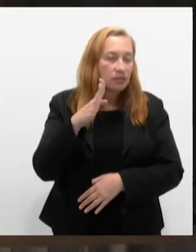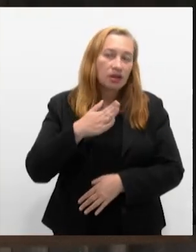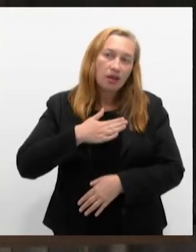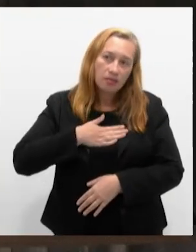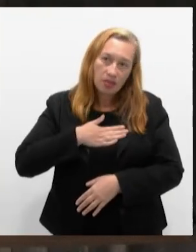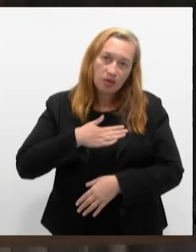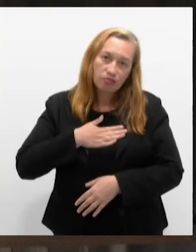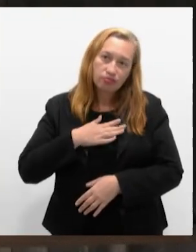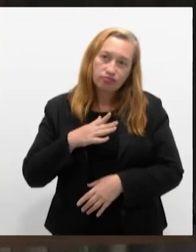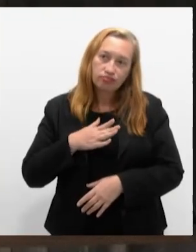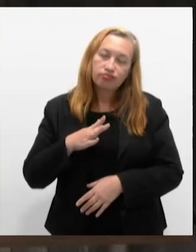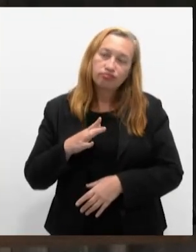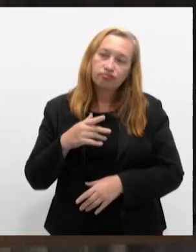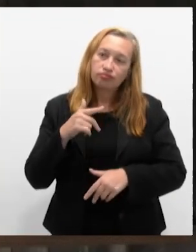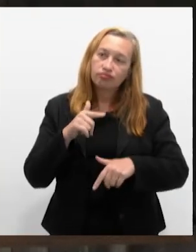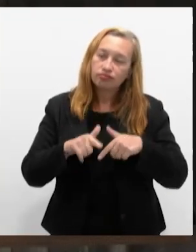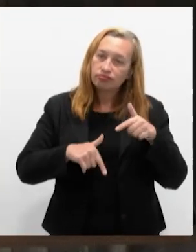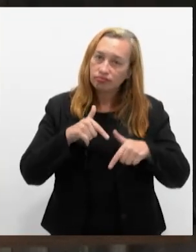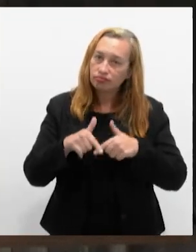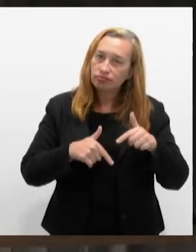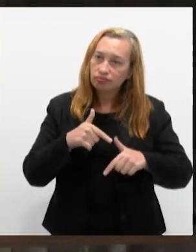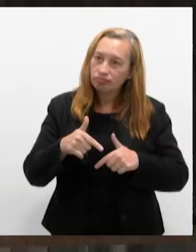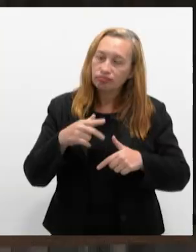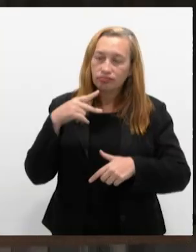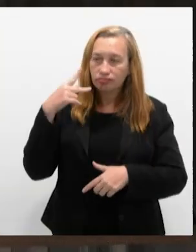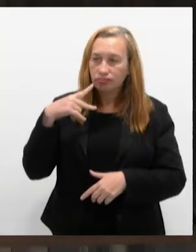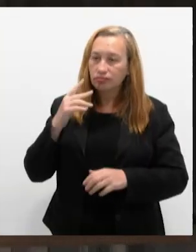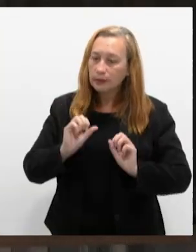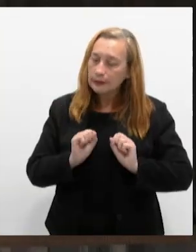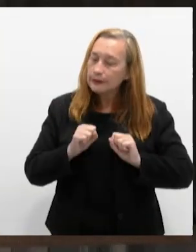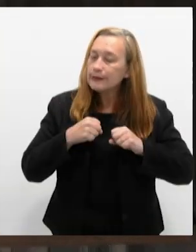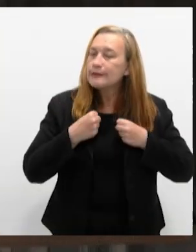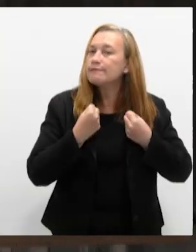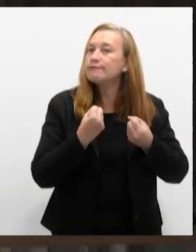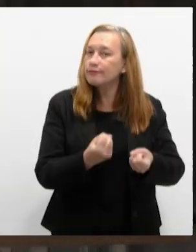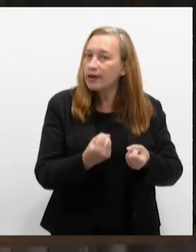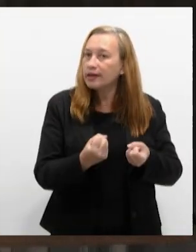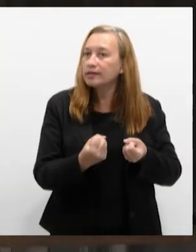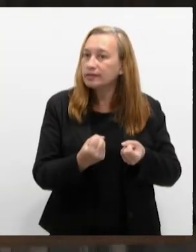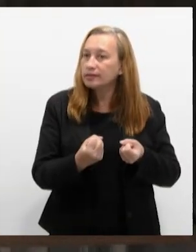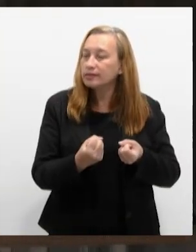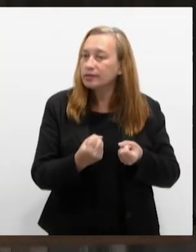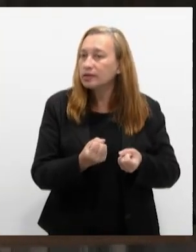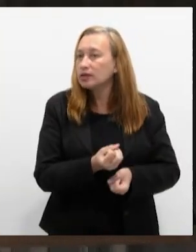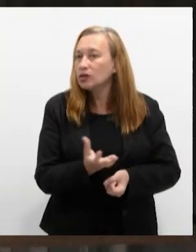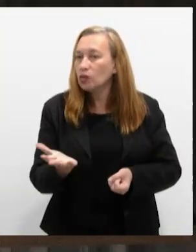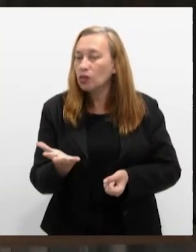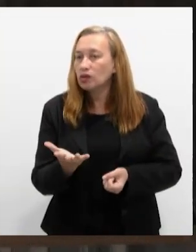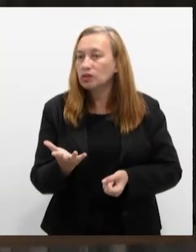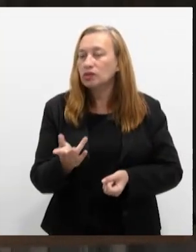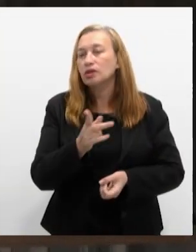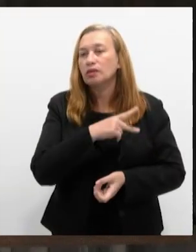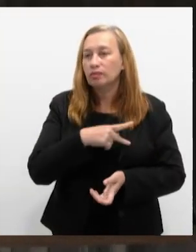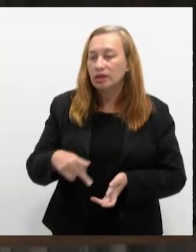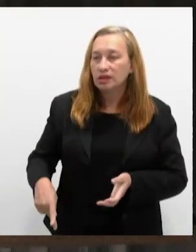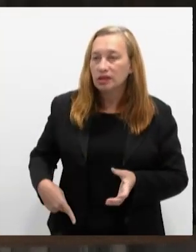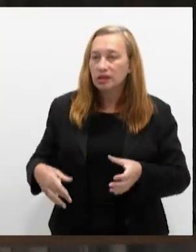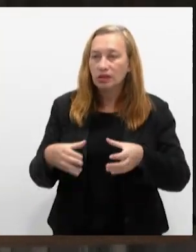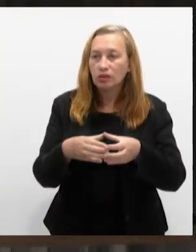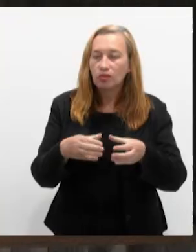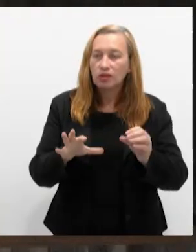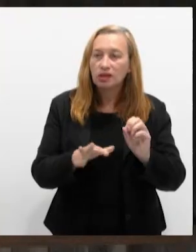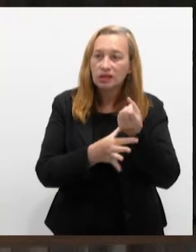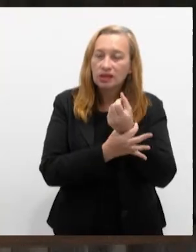minha atuação parlamentar, que defendo muito, inclusive, enquanto presidenta da Comissão de